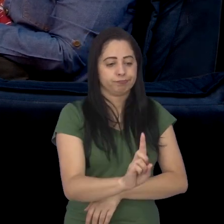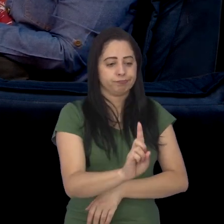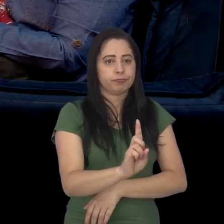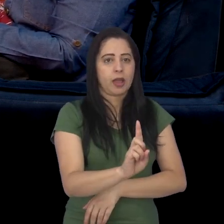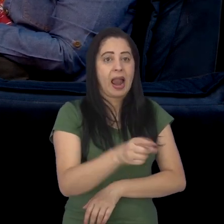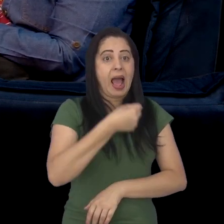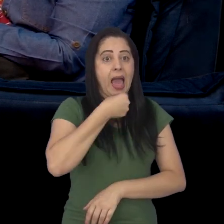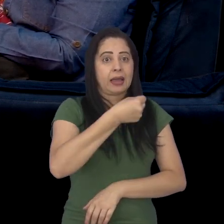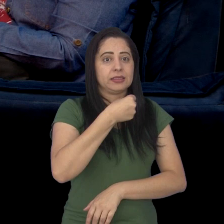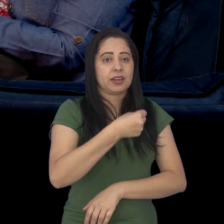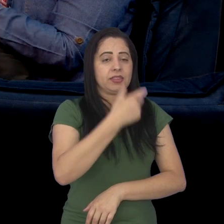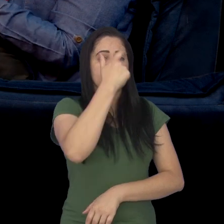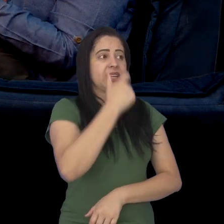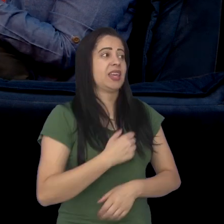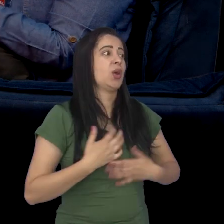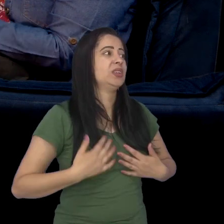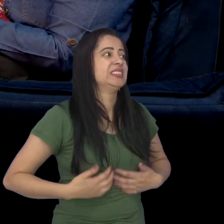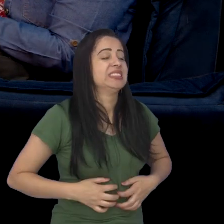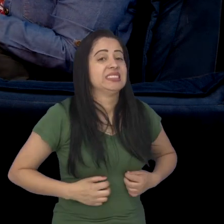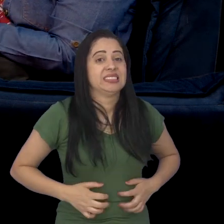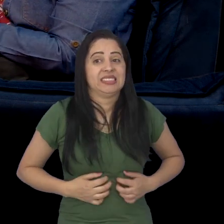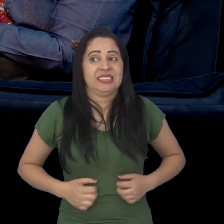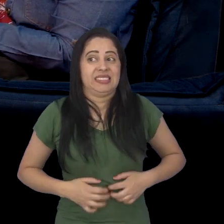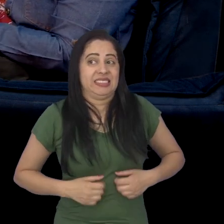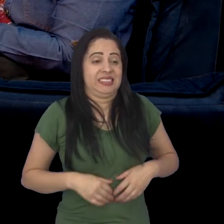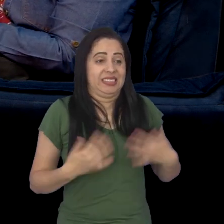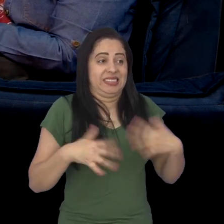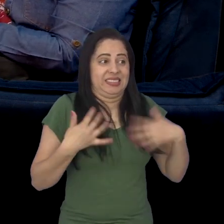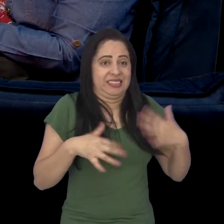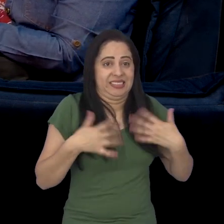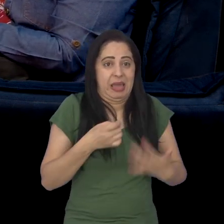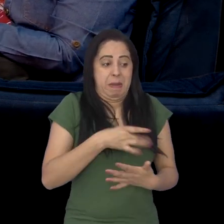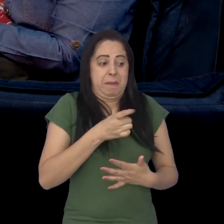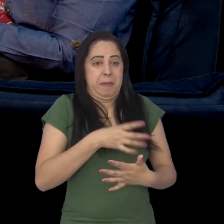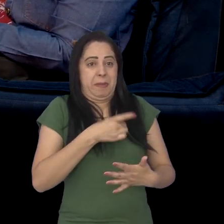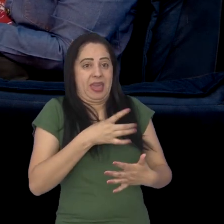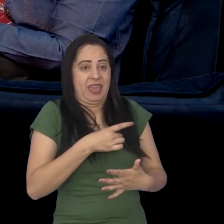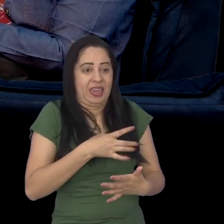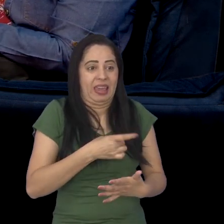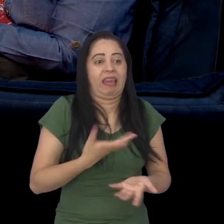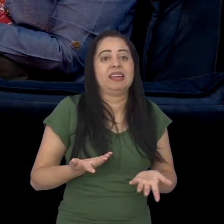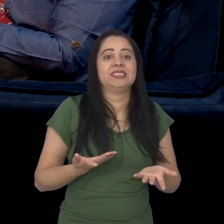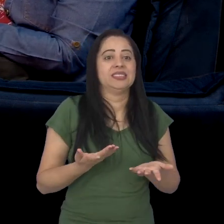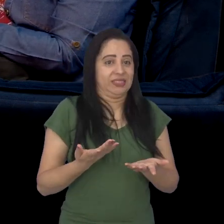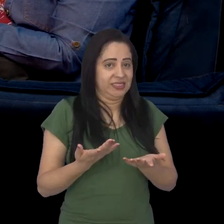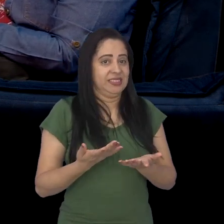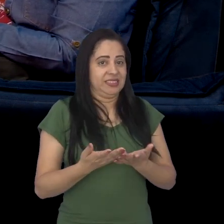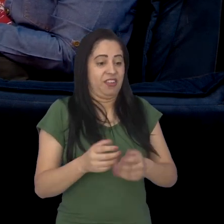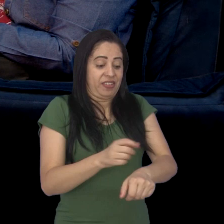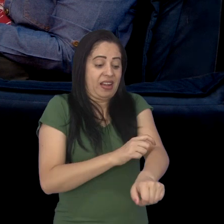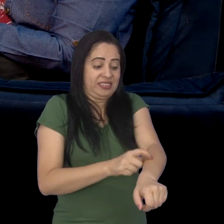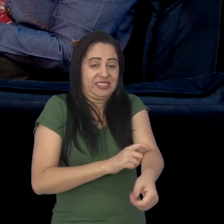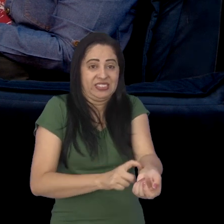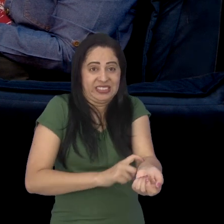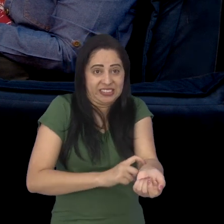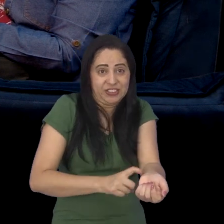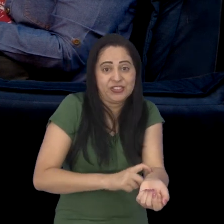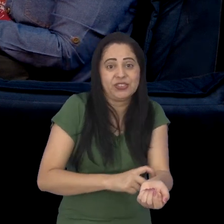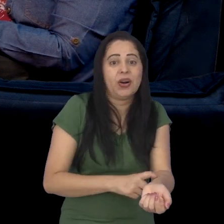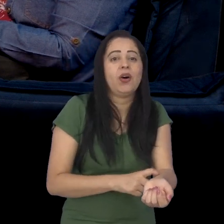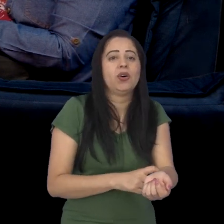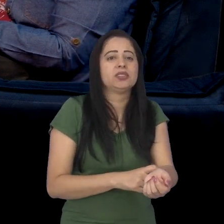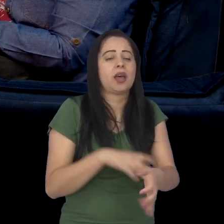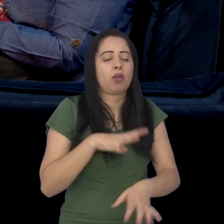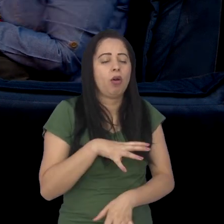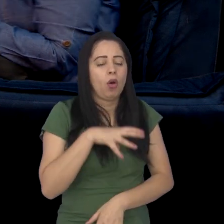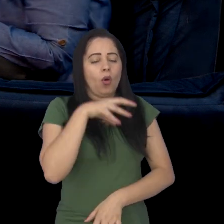eu que teria que falar nas entrevistas. É diferente, né? Eu ficava muito nervosa no começo, ficava com dor de